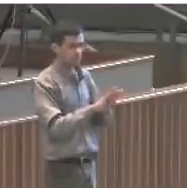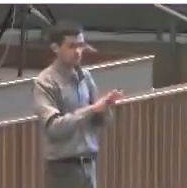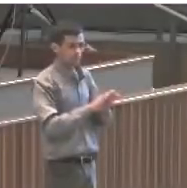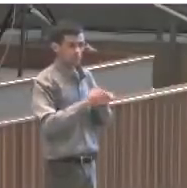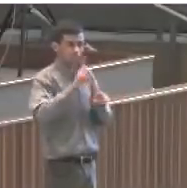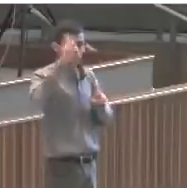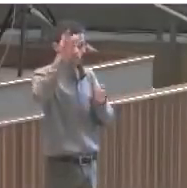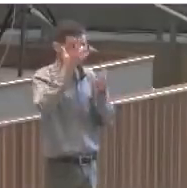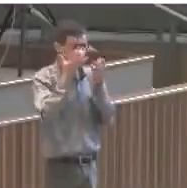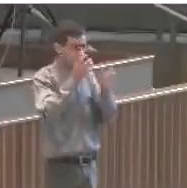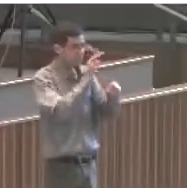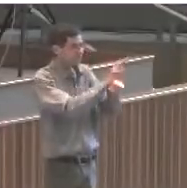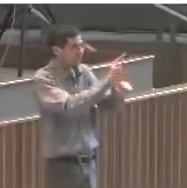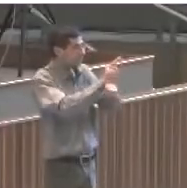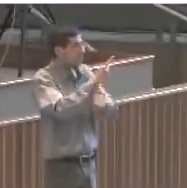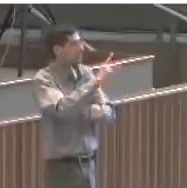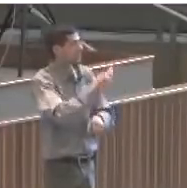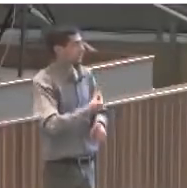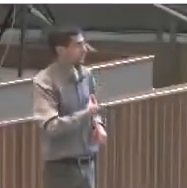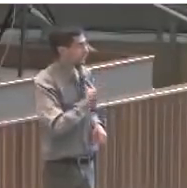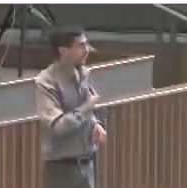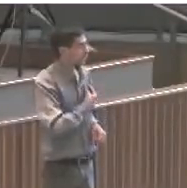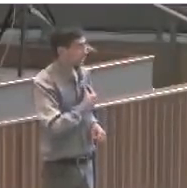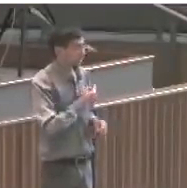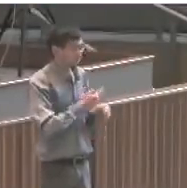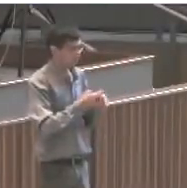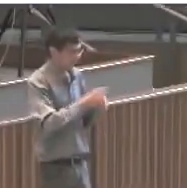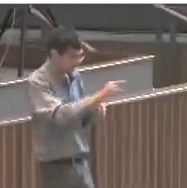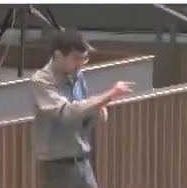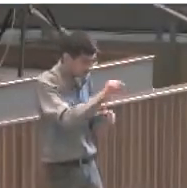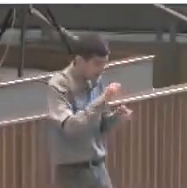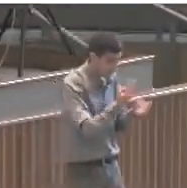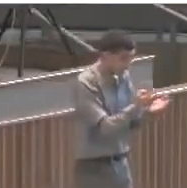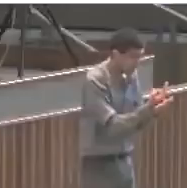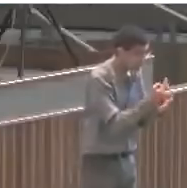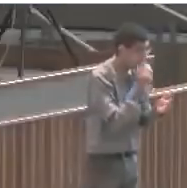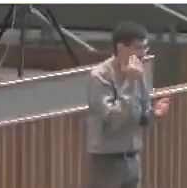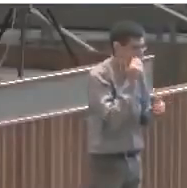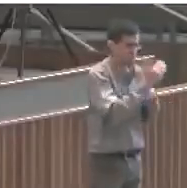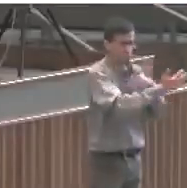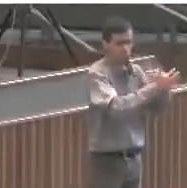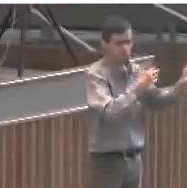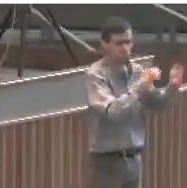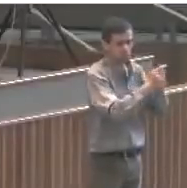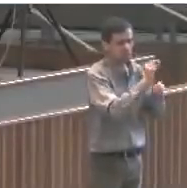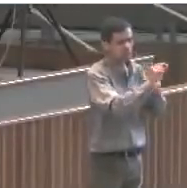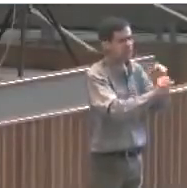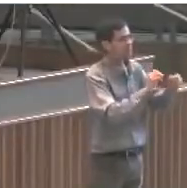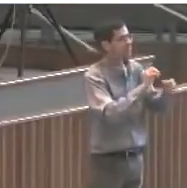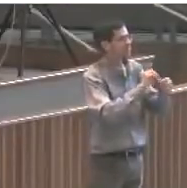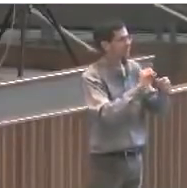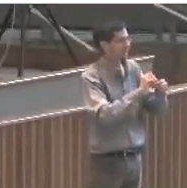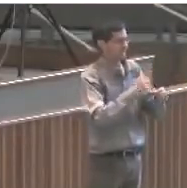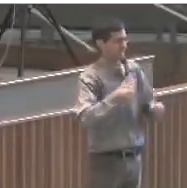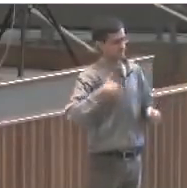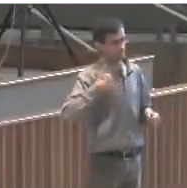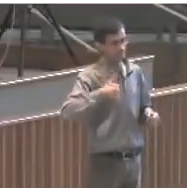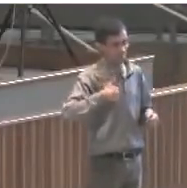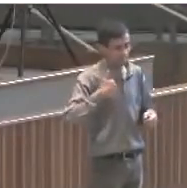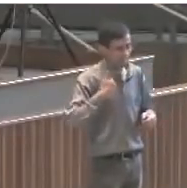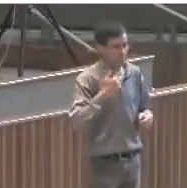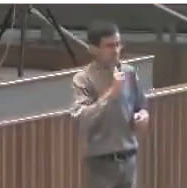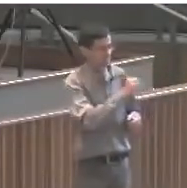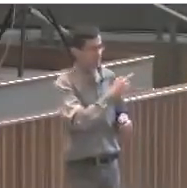escolhas deus está interessado nas suas decisões e não importa a sua posição e não importa a sua idade e não